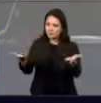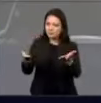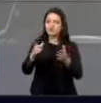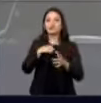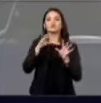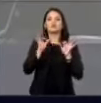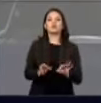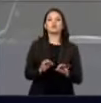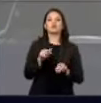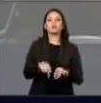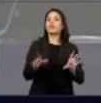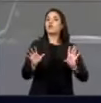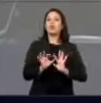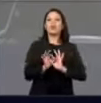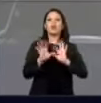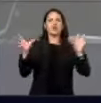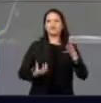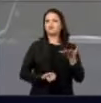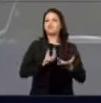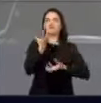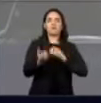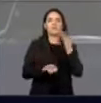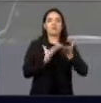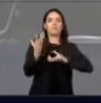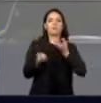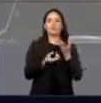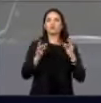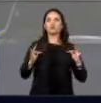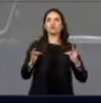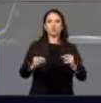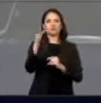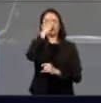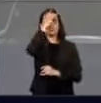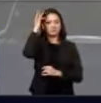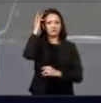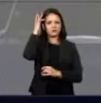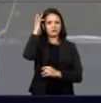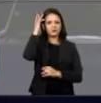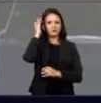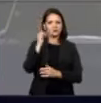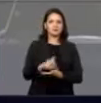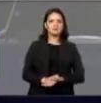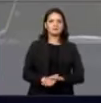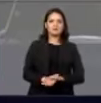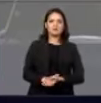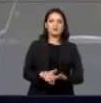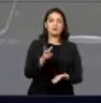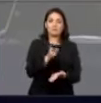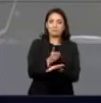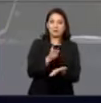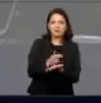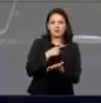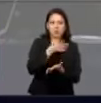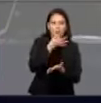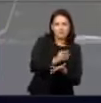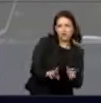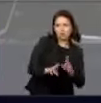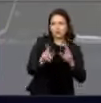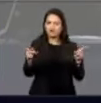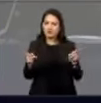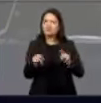nesta casa a liberdade de expressão de todos, ainda que, claro, serão contrários, o contraditório faz parte da vida,